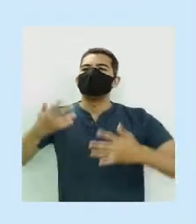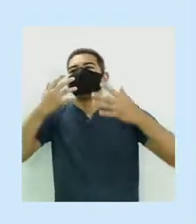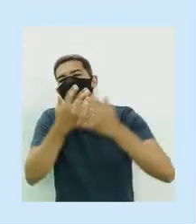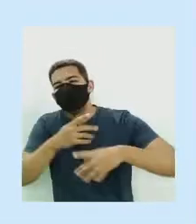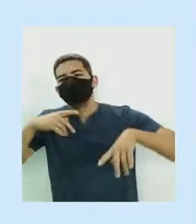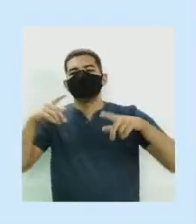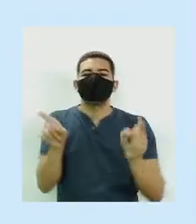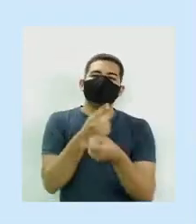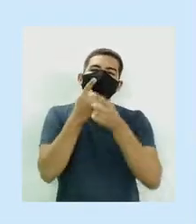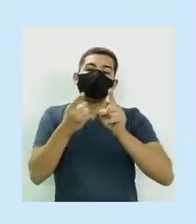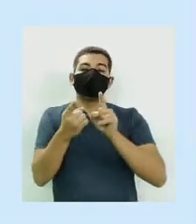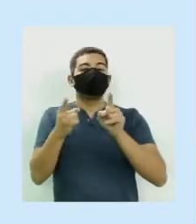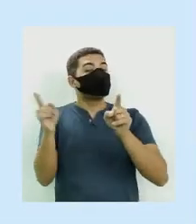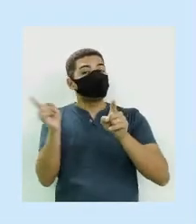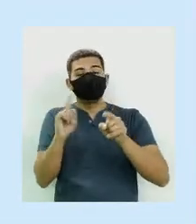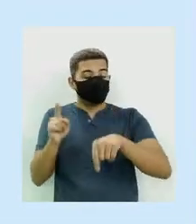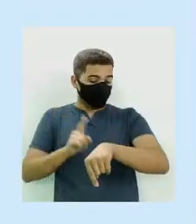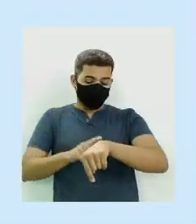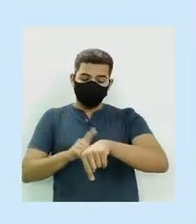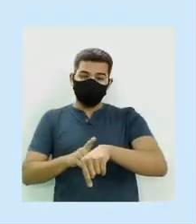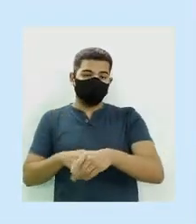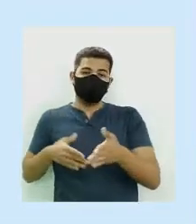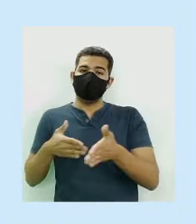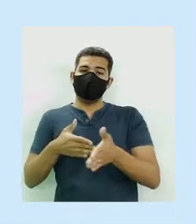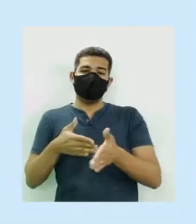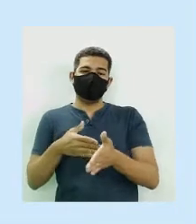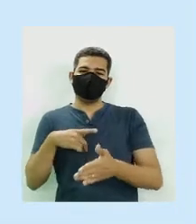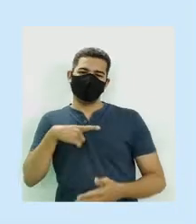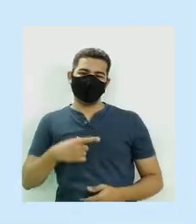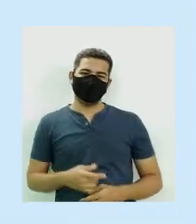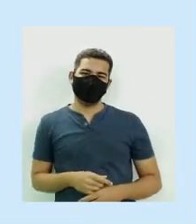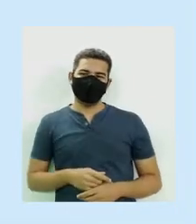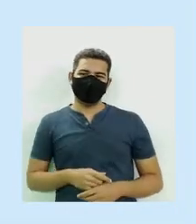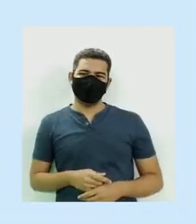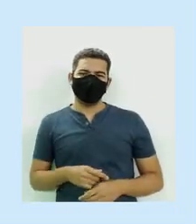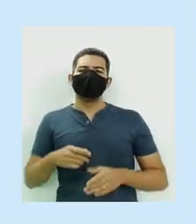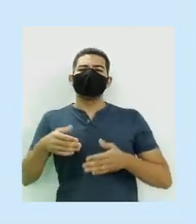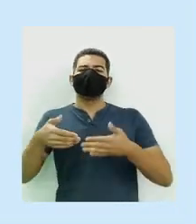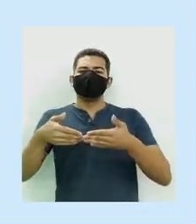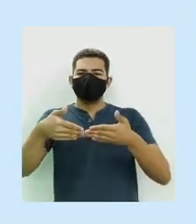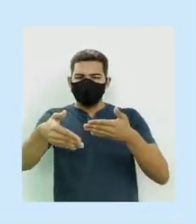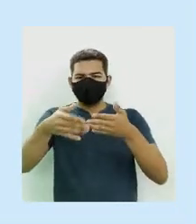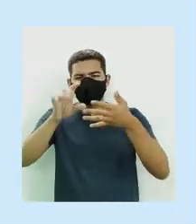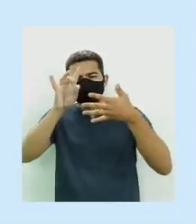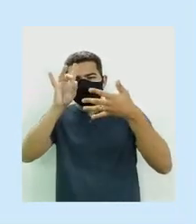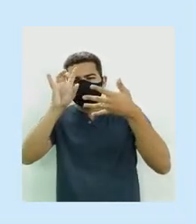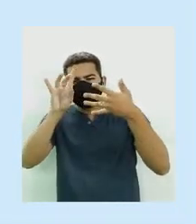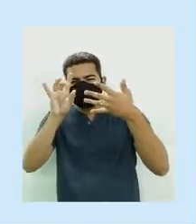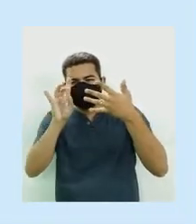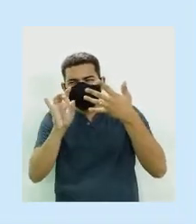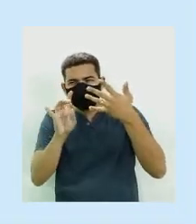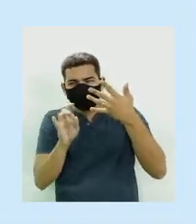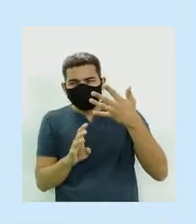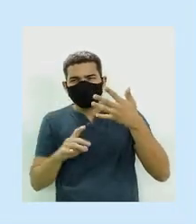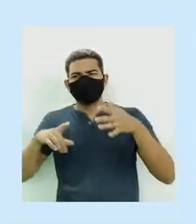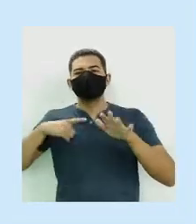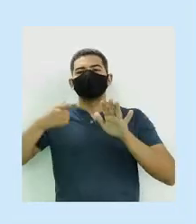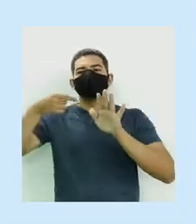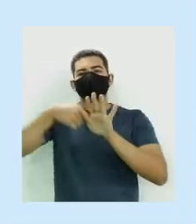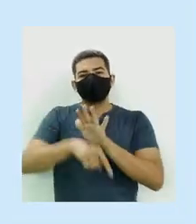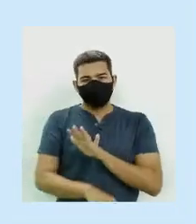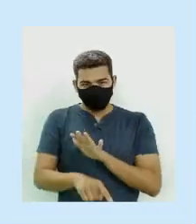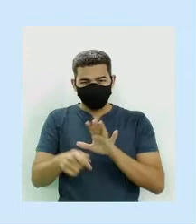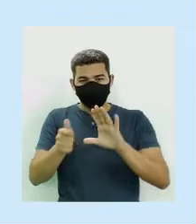gente tem a limitação do tempo. Tudo isso a gente vai ver detalhadamente quando a gente for se aprofundar